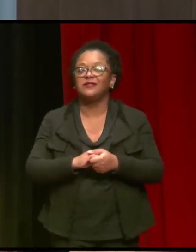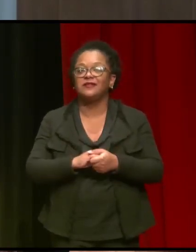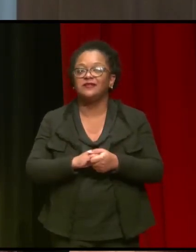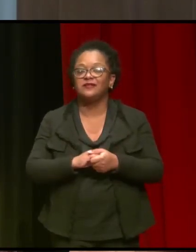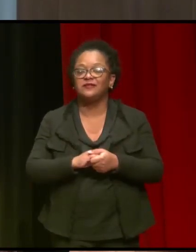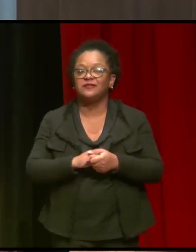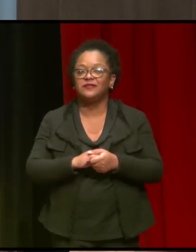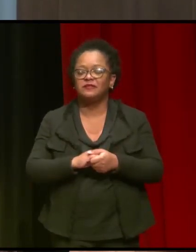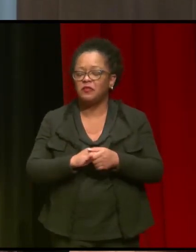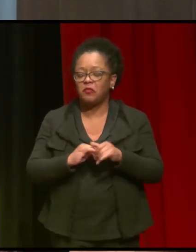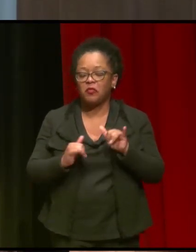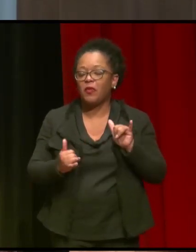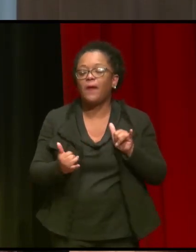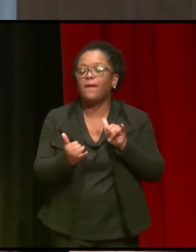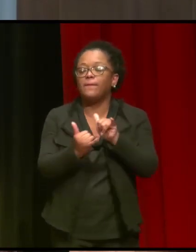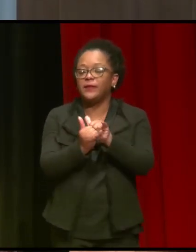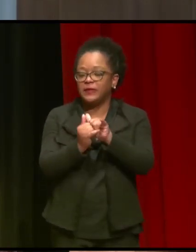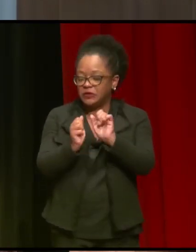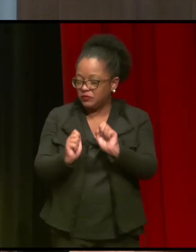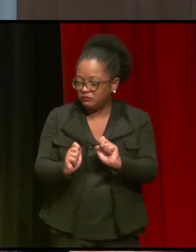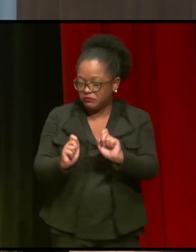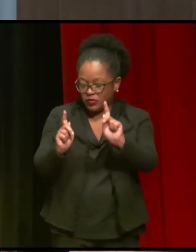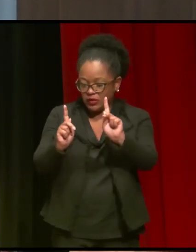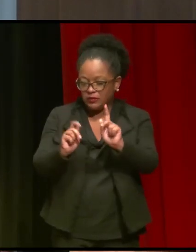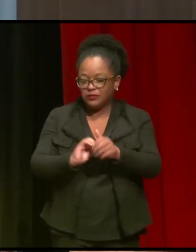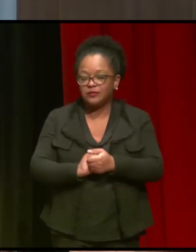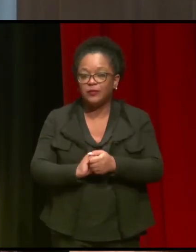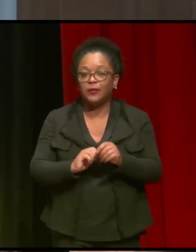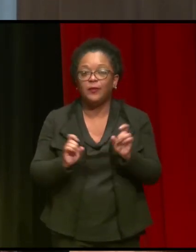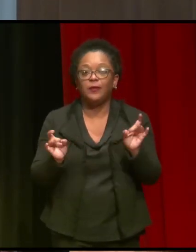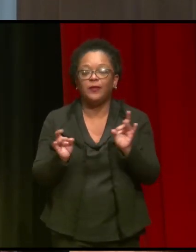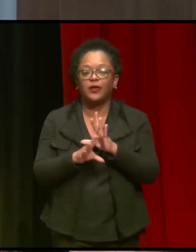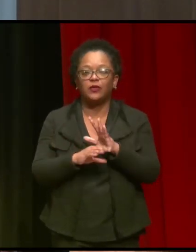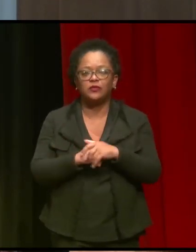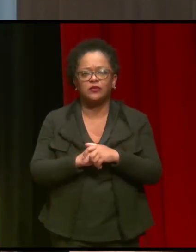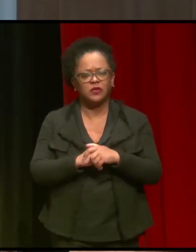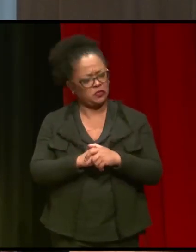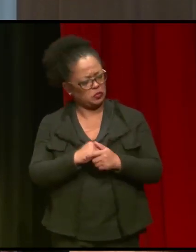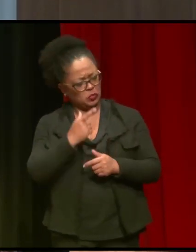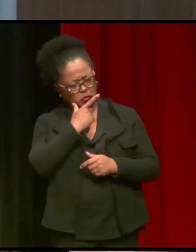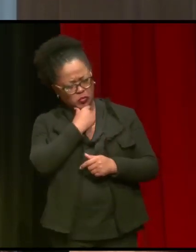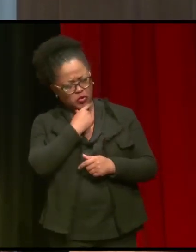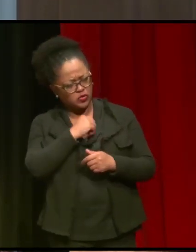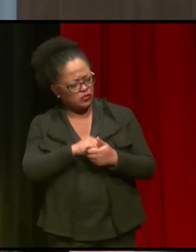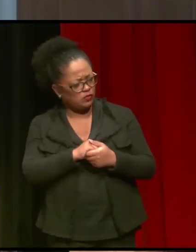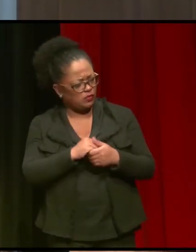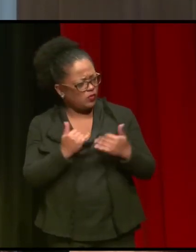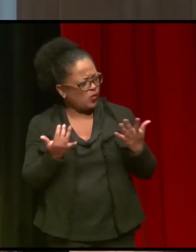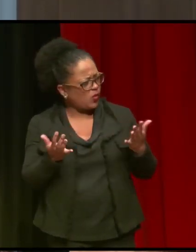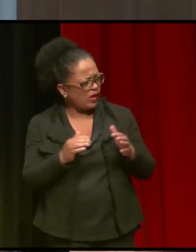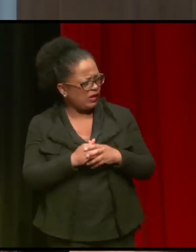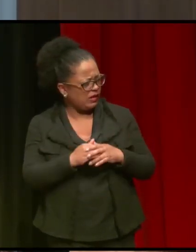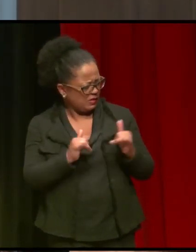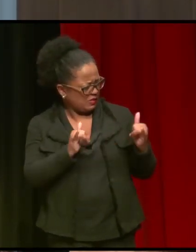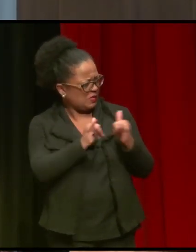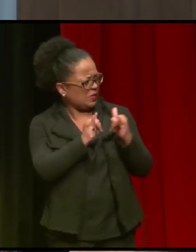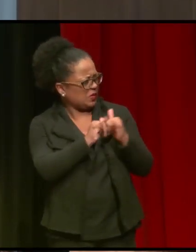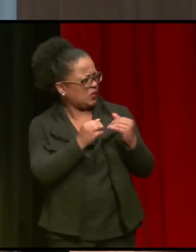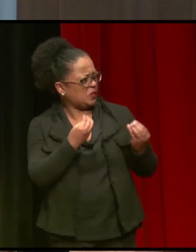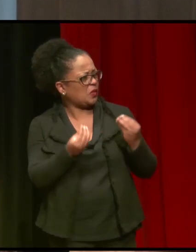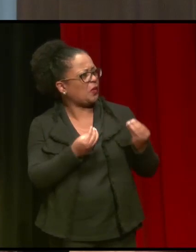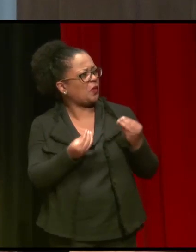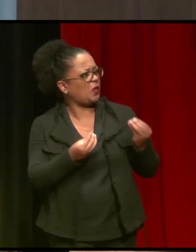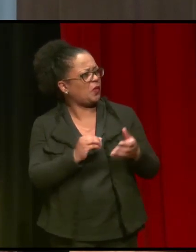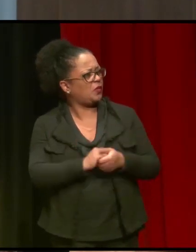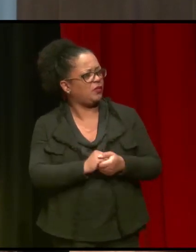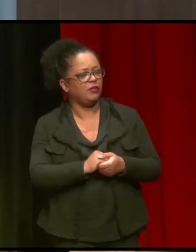ele. Lembra? Não curou ele, só perdoa ele. Aí os caras, mas quem é tu para perdoar pecado? Tarará, tatatá. Ele falou assim, quem sou eu? Vou te